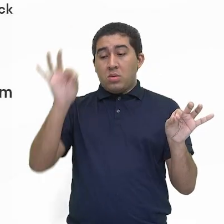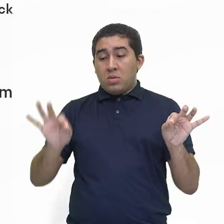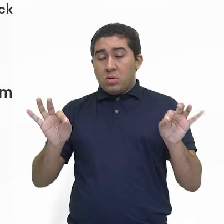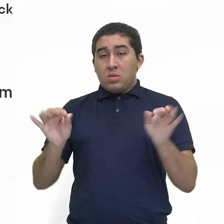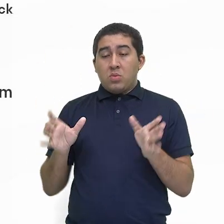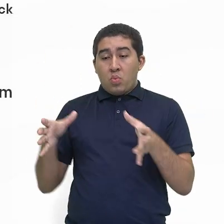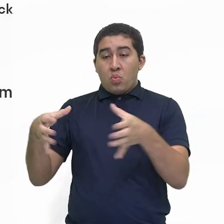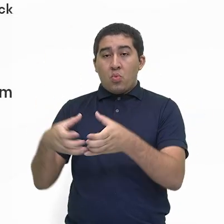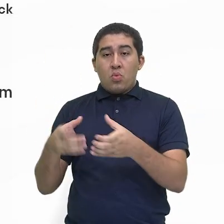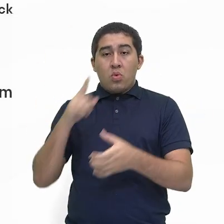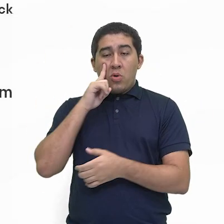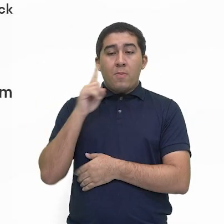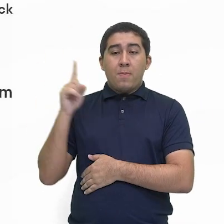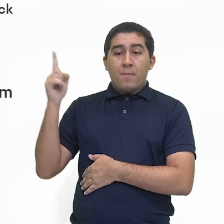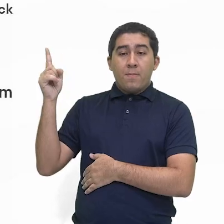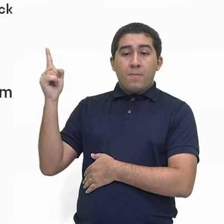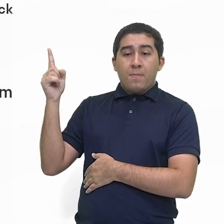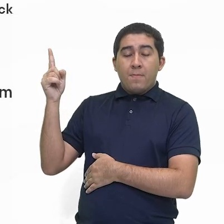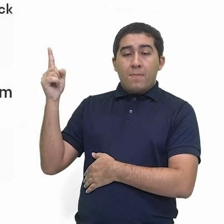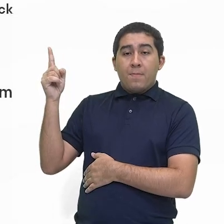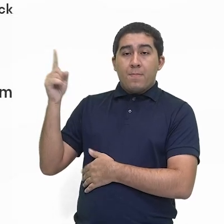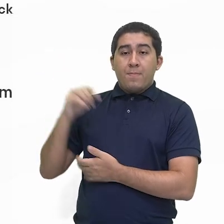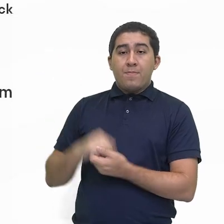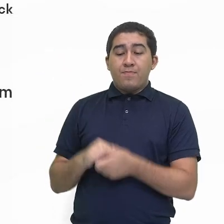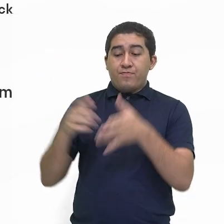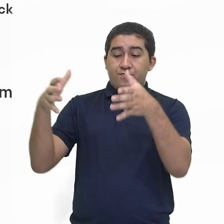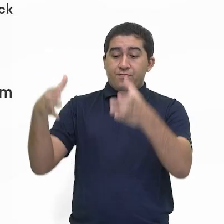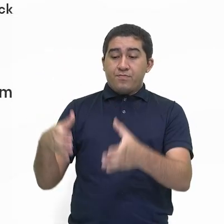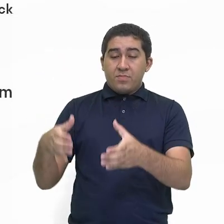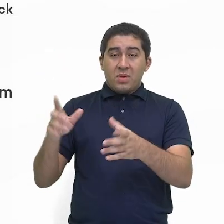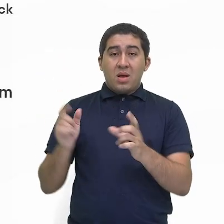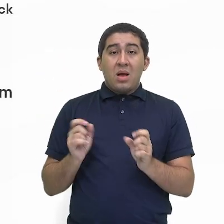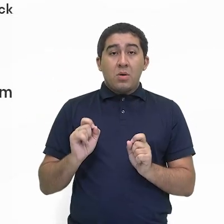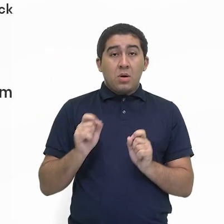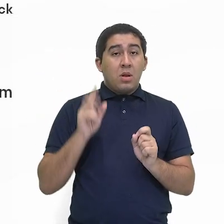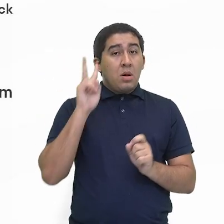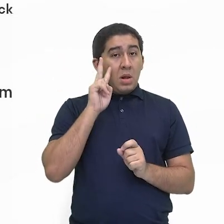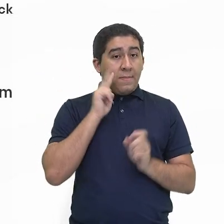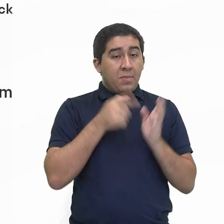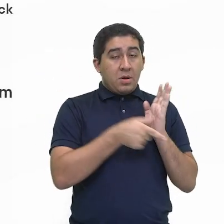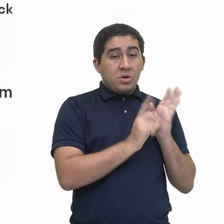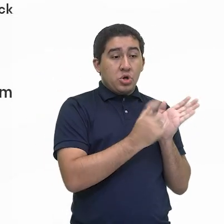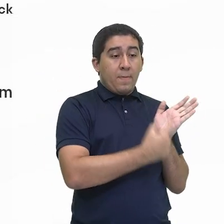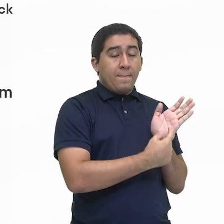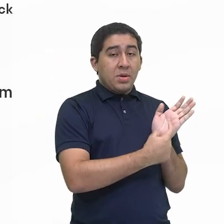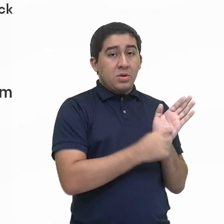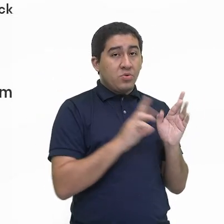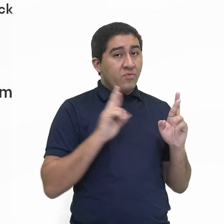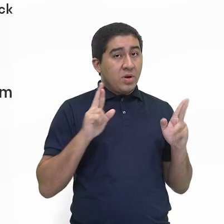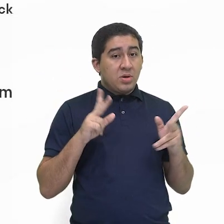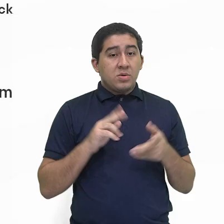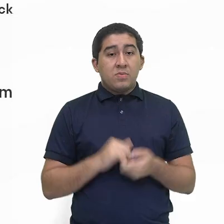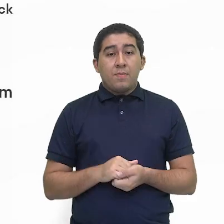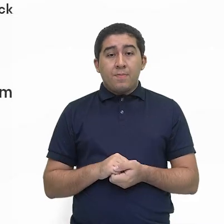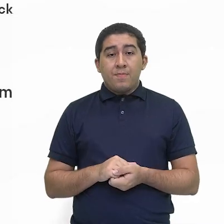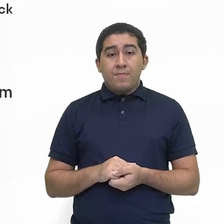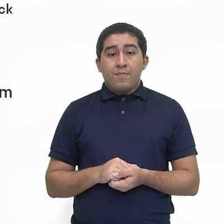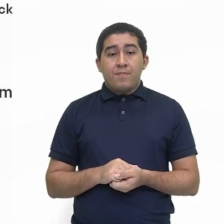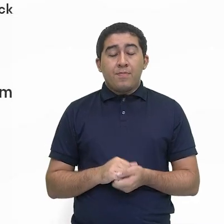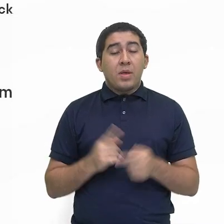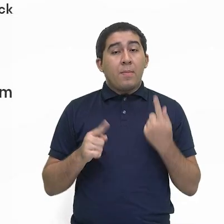neste sistema, a eletrólise, ela é o inverso do que acontece na pilha, pois